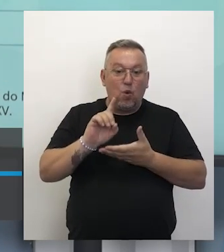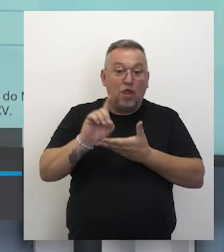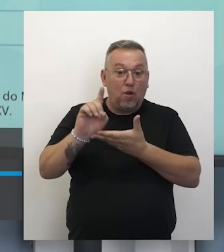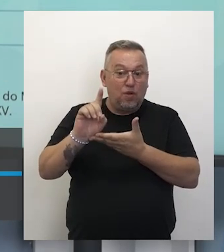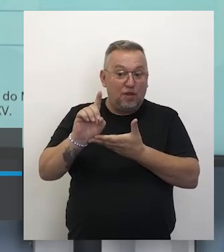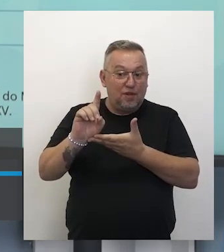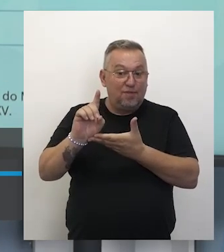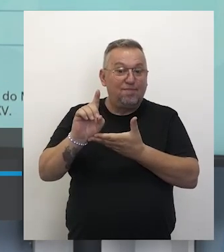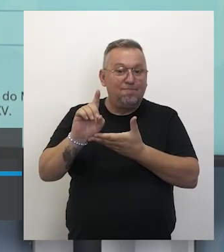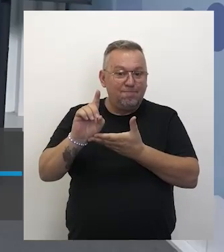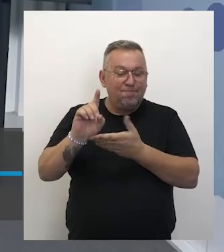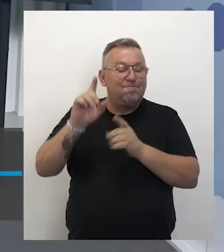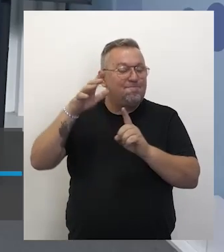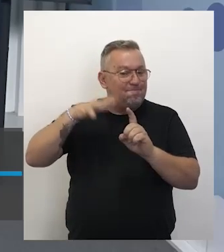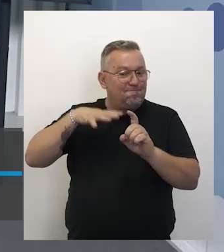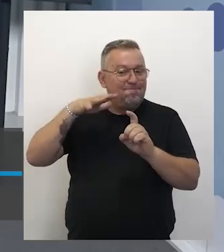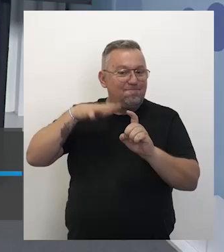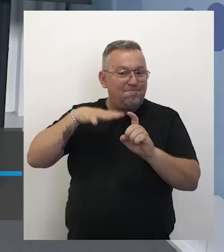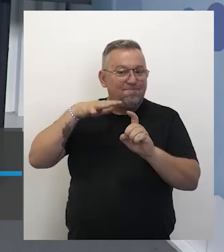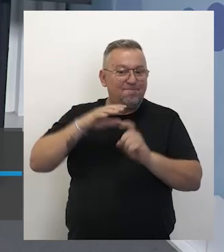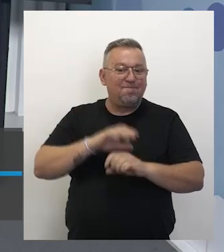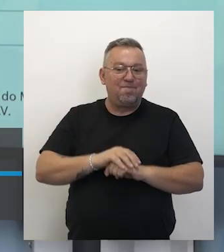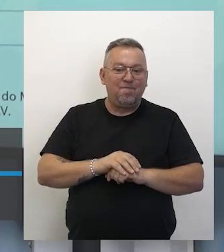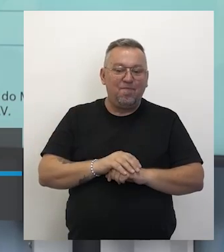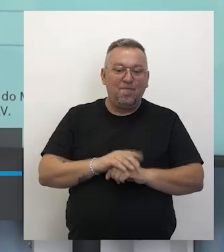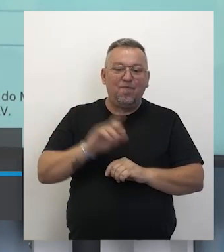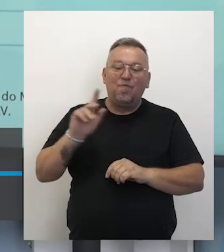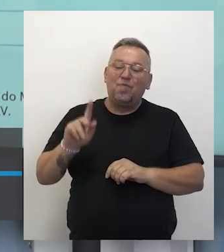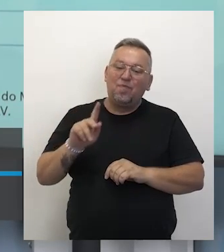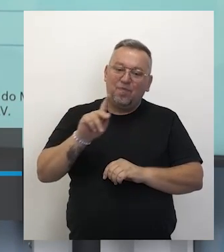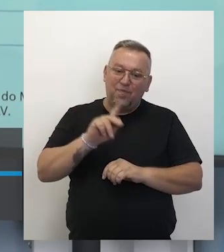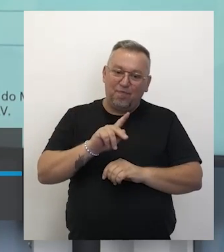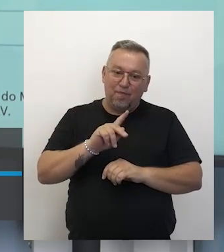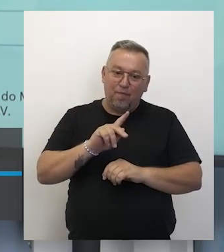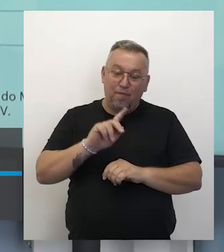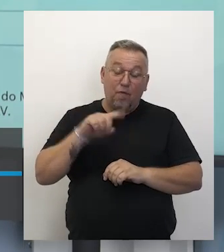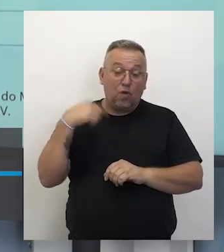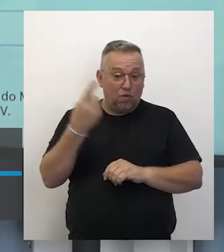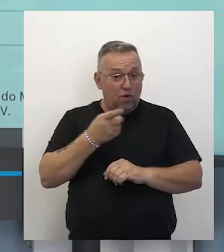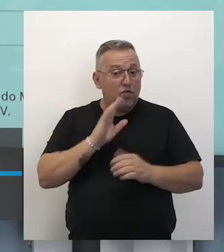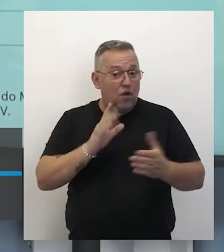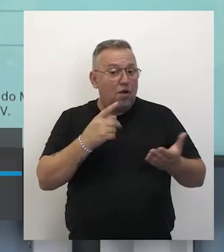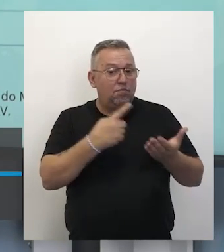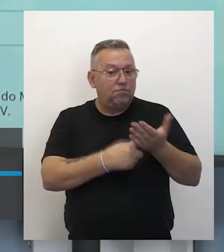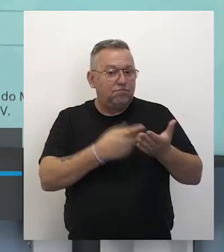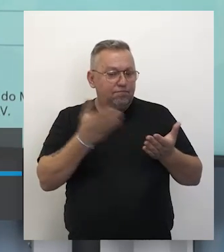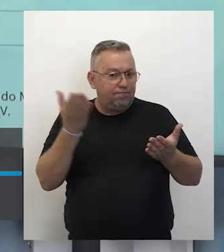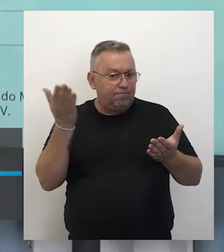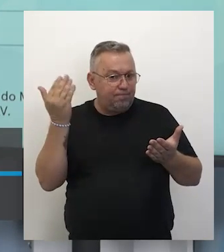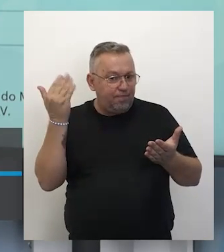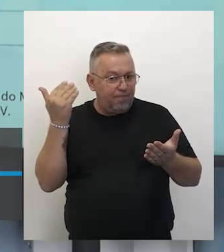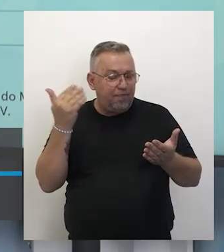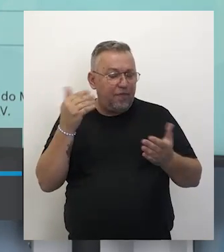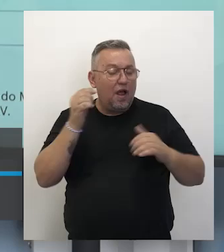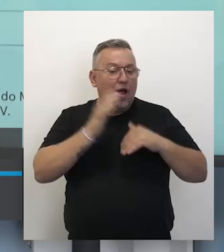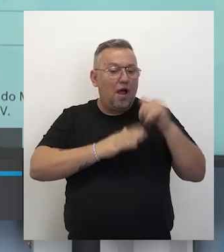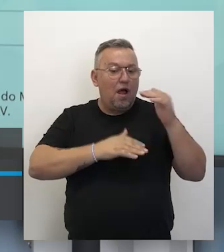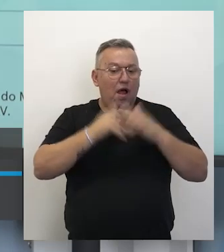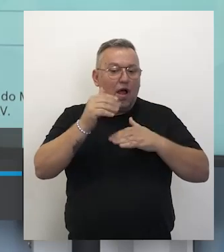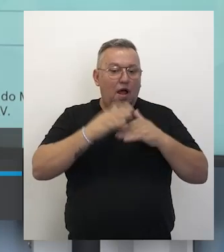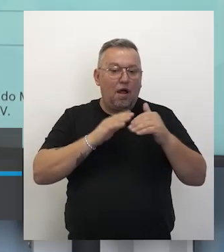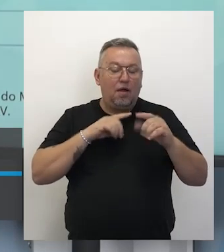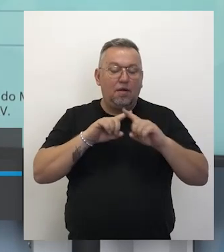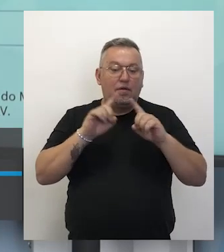mitológico. Já já ela mostra, né, Pro? Tô curiosa. Professores, conforme nós já havíamos combinado na última aula, a habilidade ela está